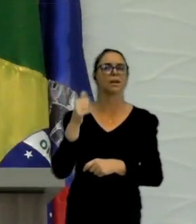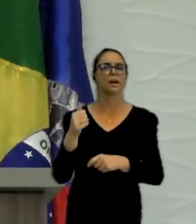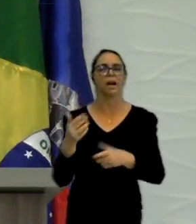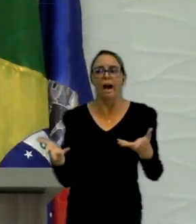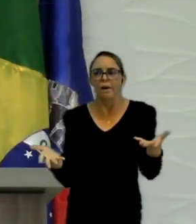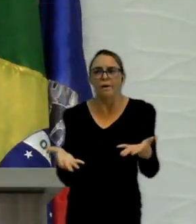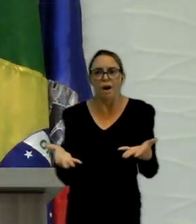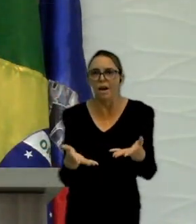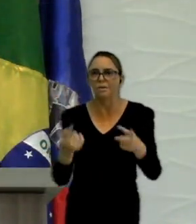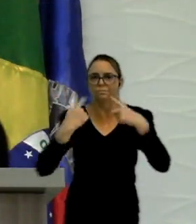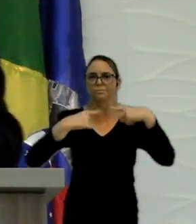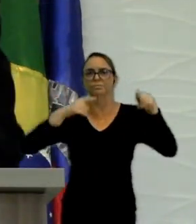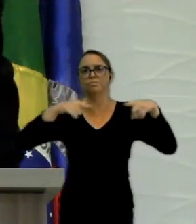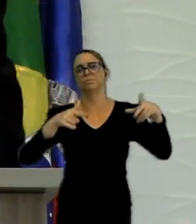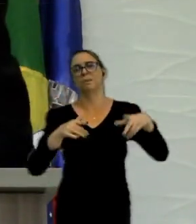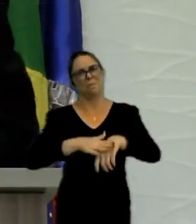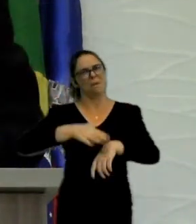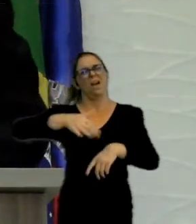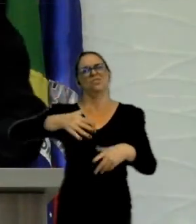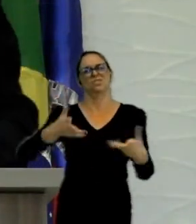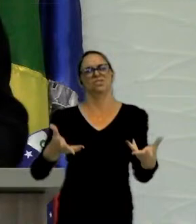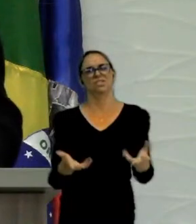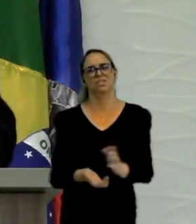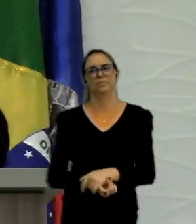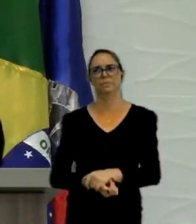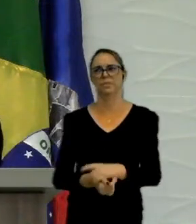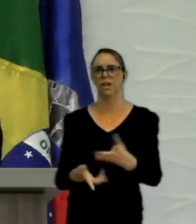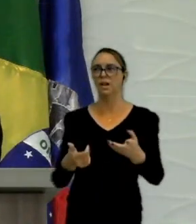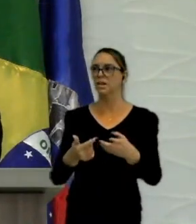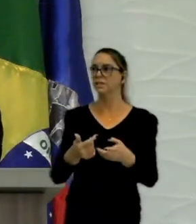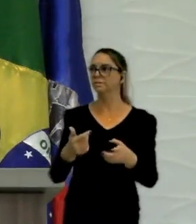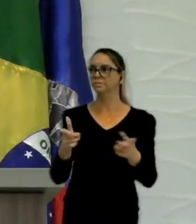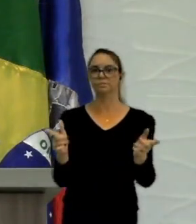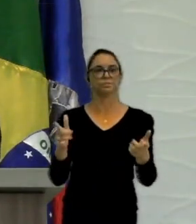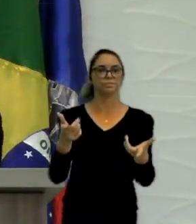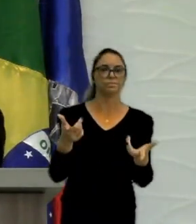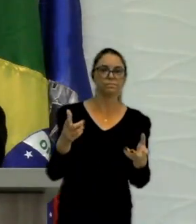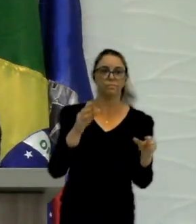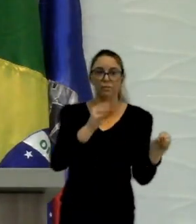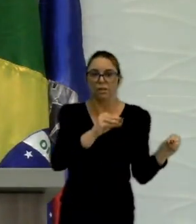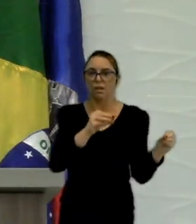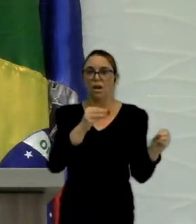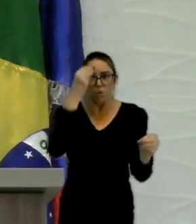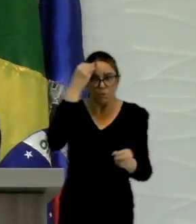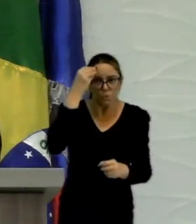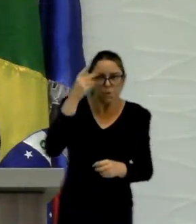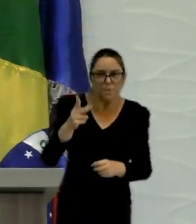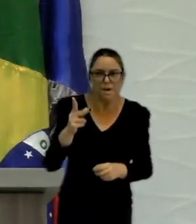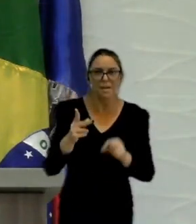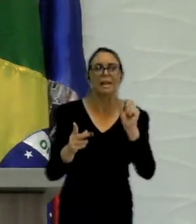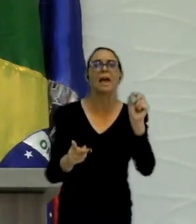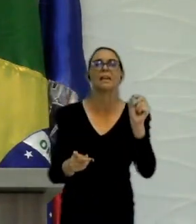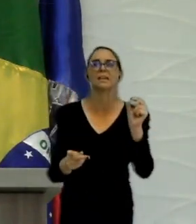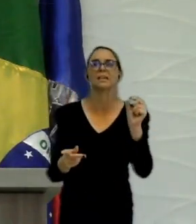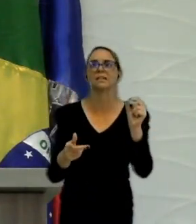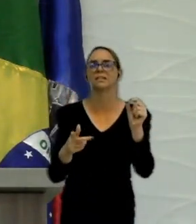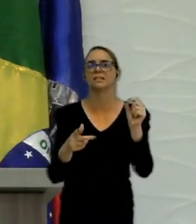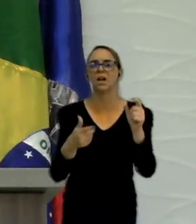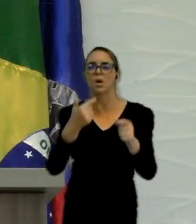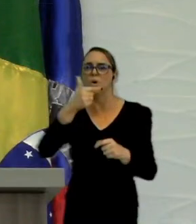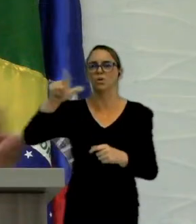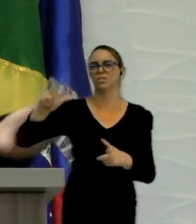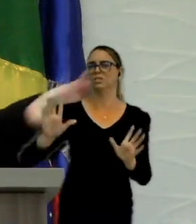agora. Aí vem transferir incompetência. O desse prefeito, desses vereadores, é transferir incompetência para os